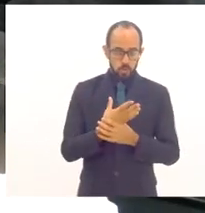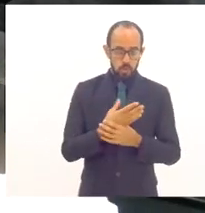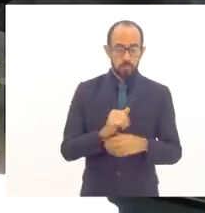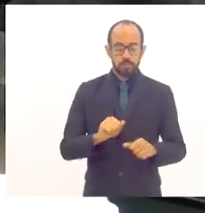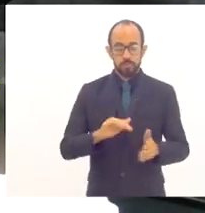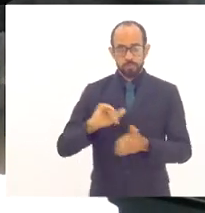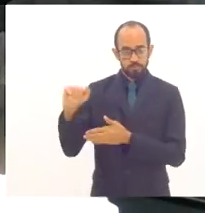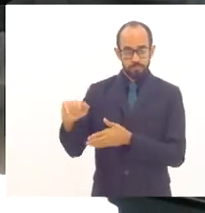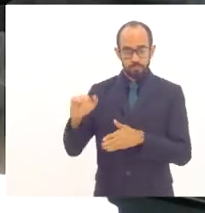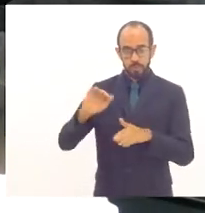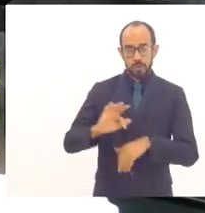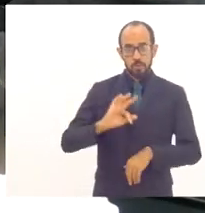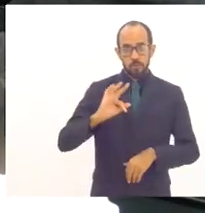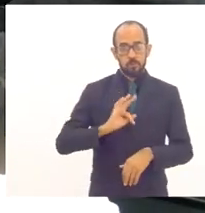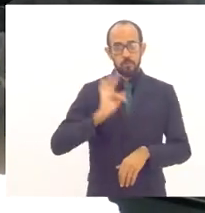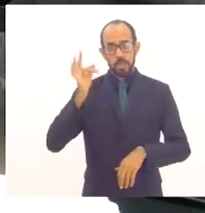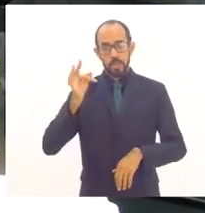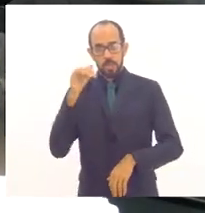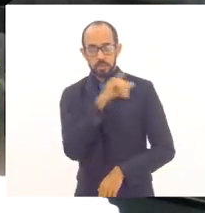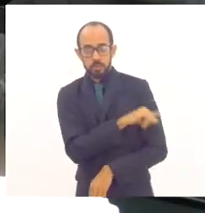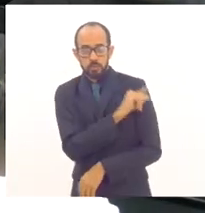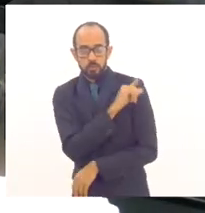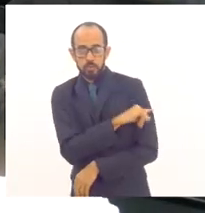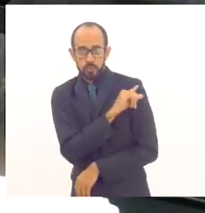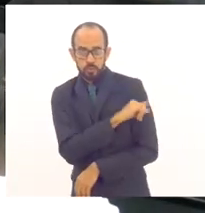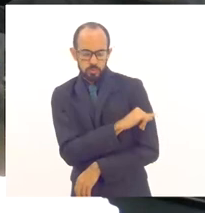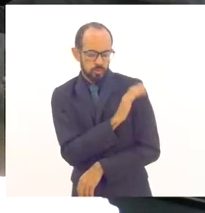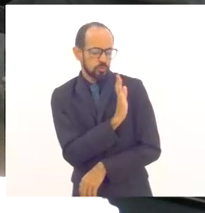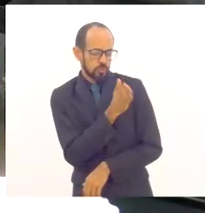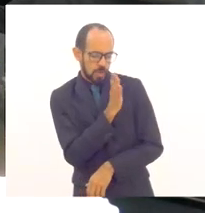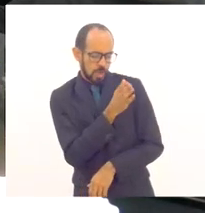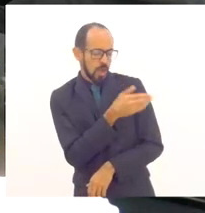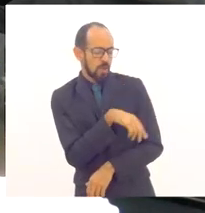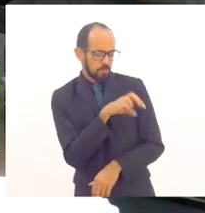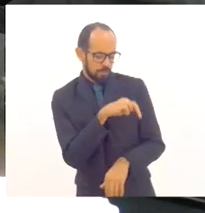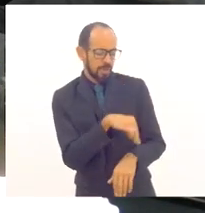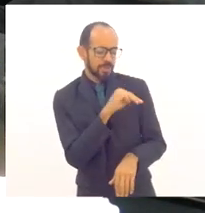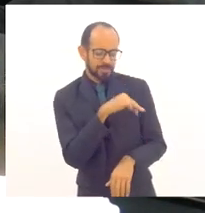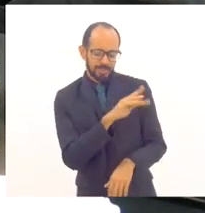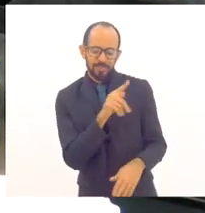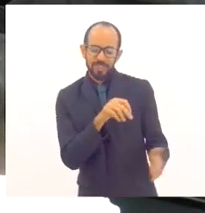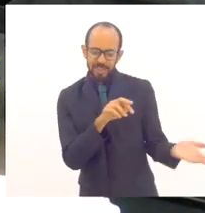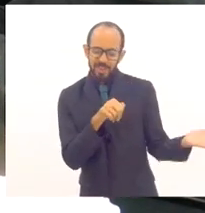Federação Fluminense. Está aqui, já está aqui. Mestre Everaldo, esse já está aqui.